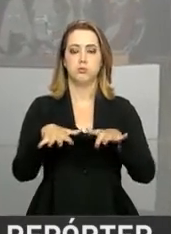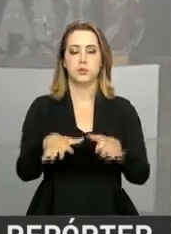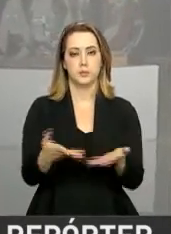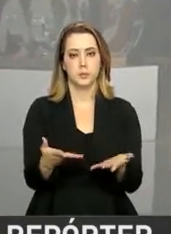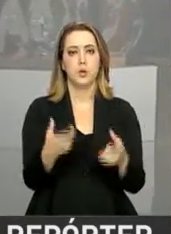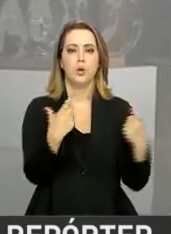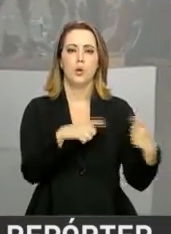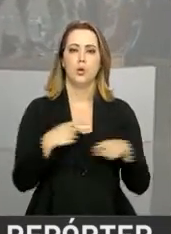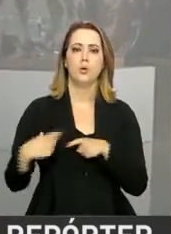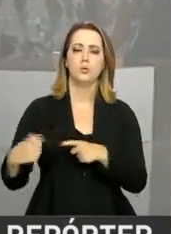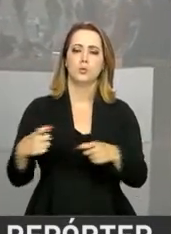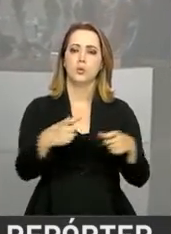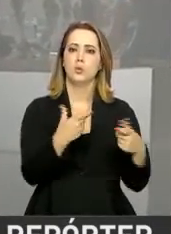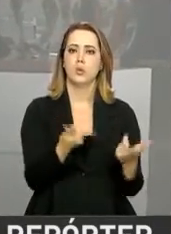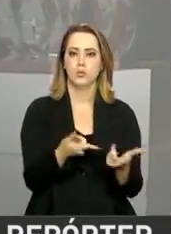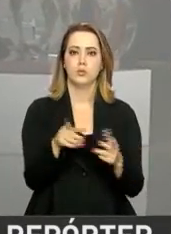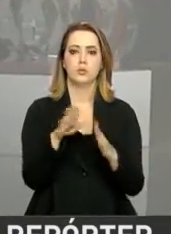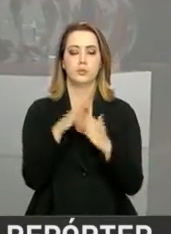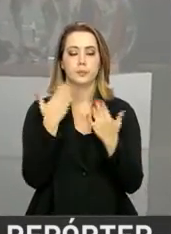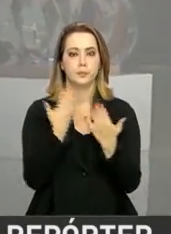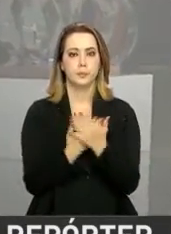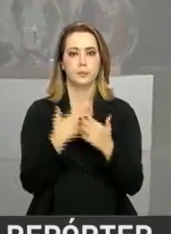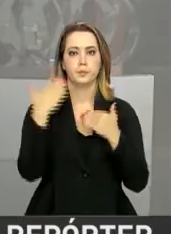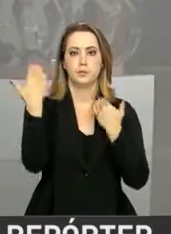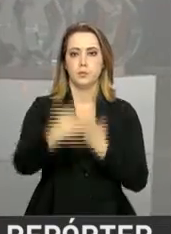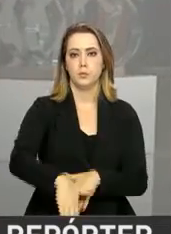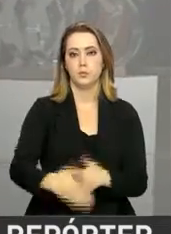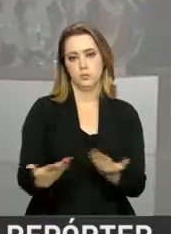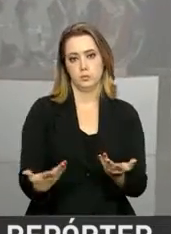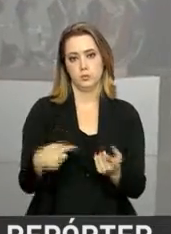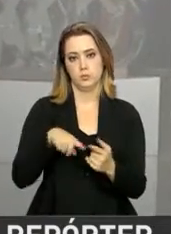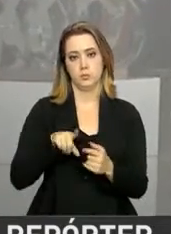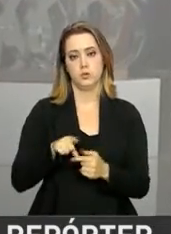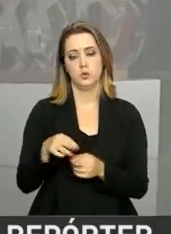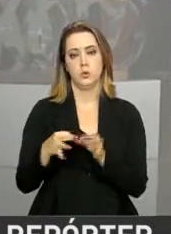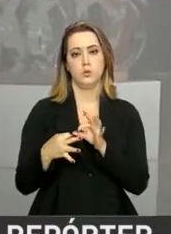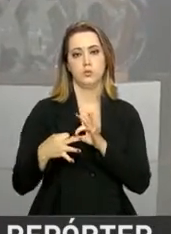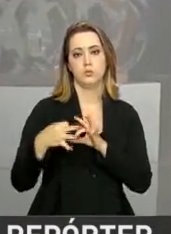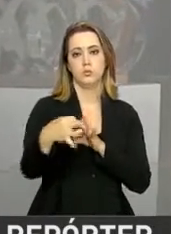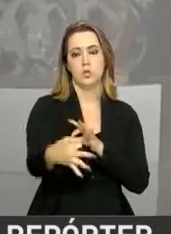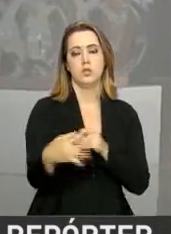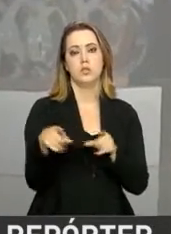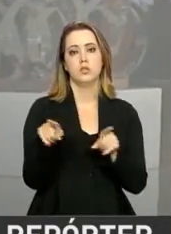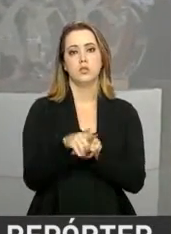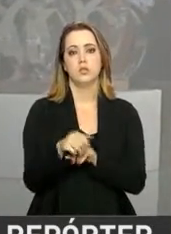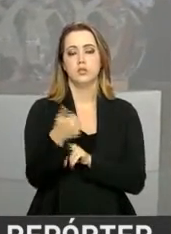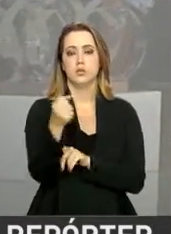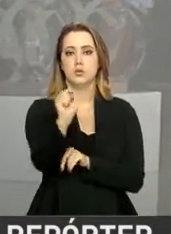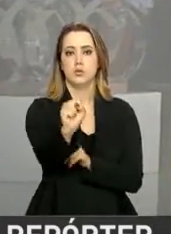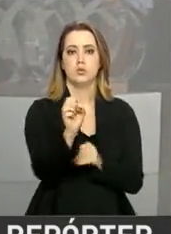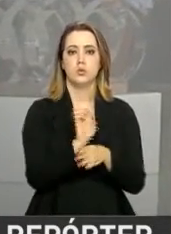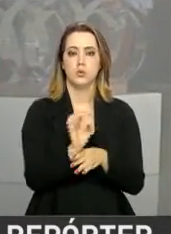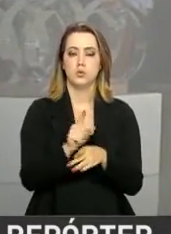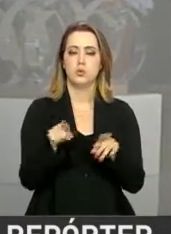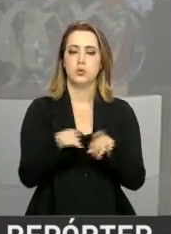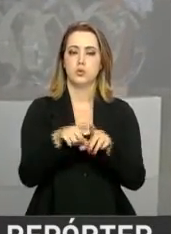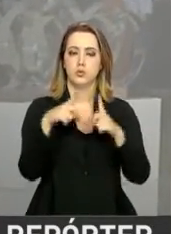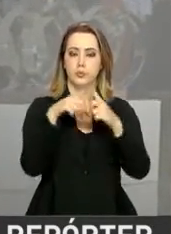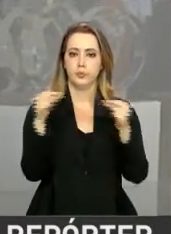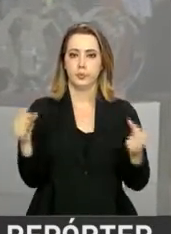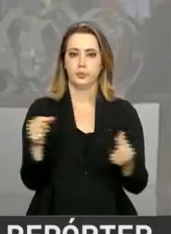dos locais de prova ao todos serão prejudicados com o adiamento estudantes de 18 estados e do distrito